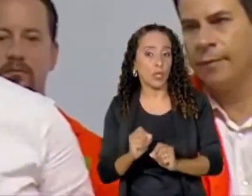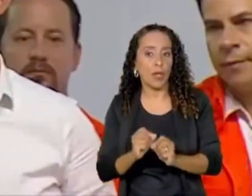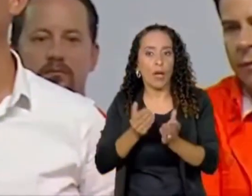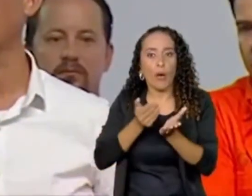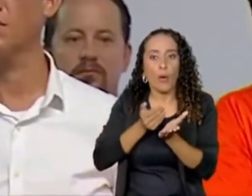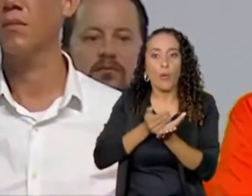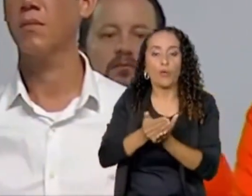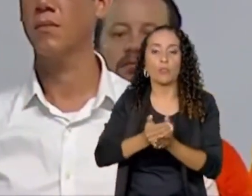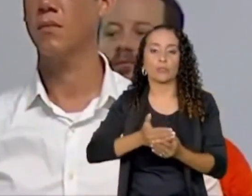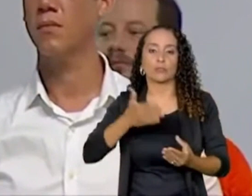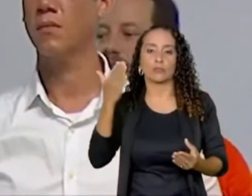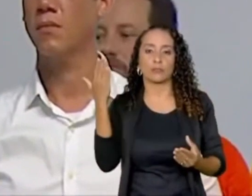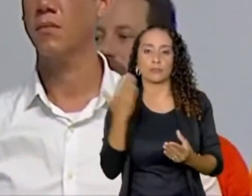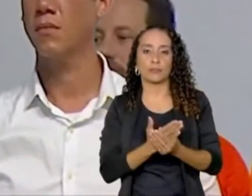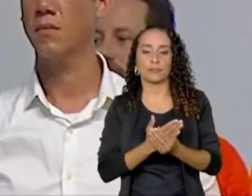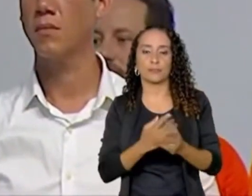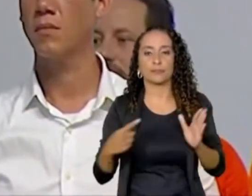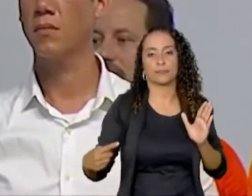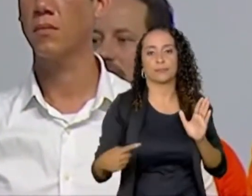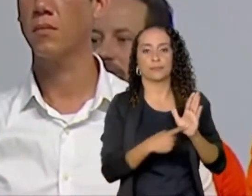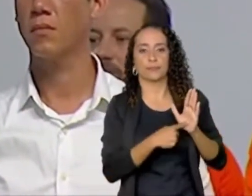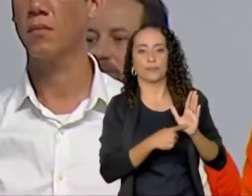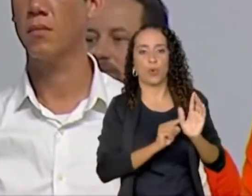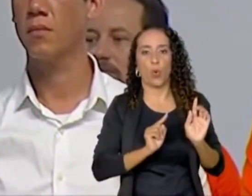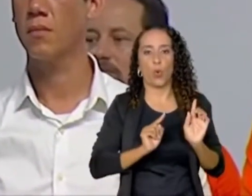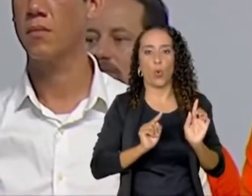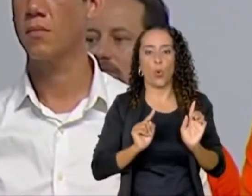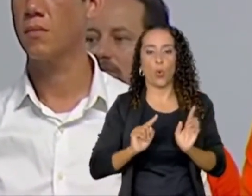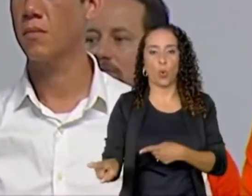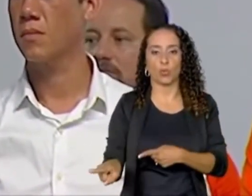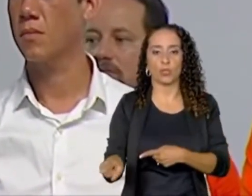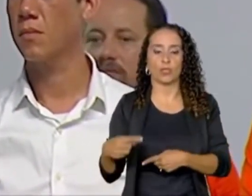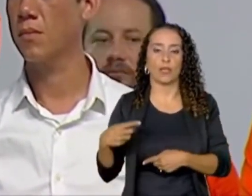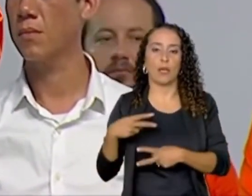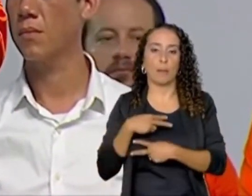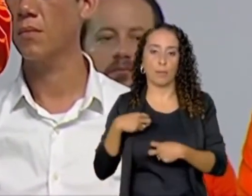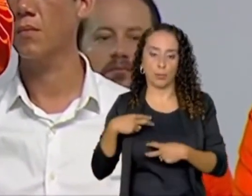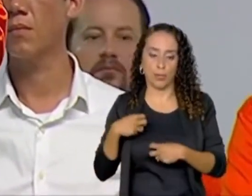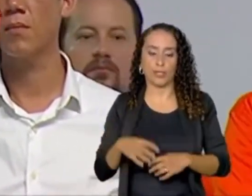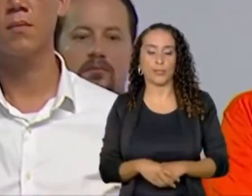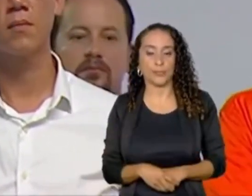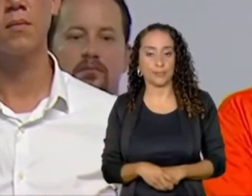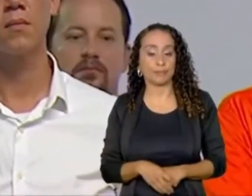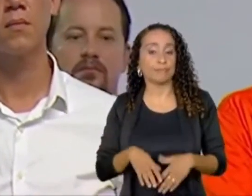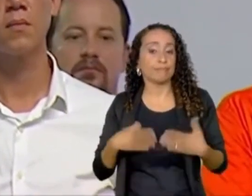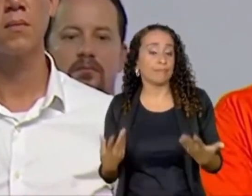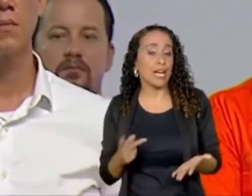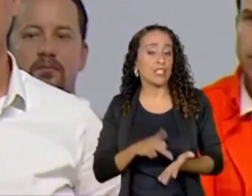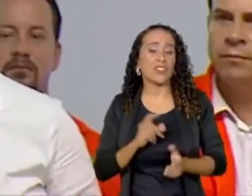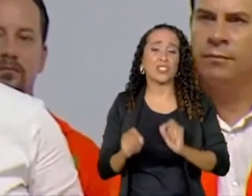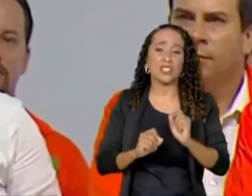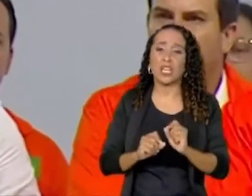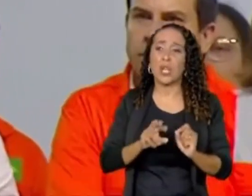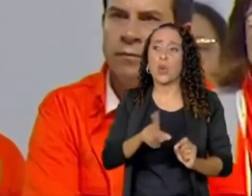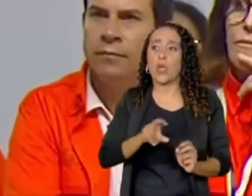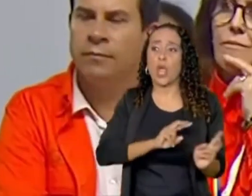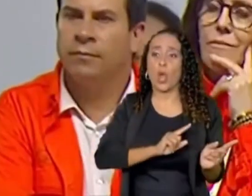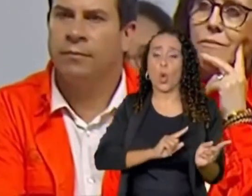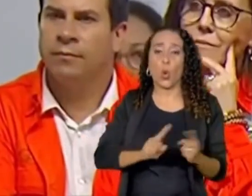começou o processo de denúncia contra Petrobras. E, na verdade, não era contra